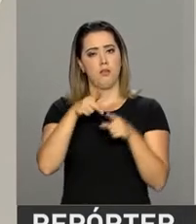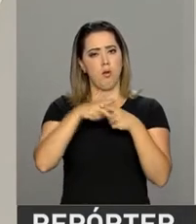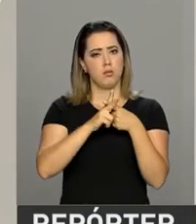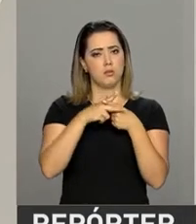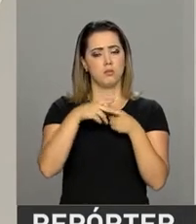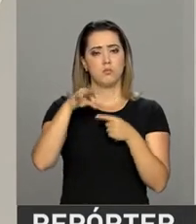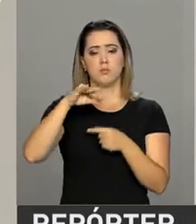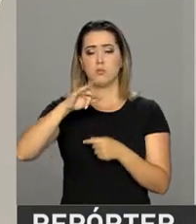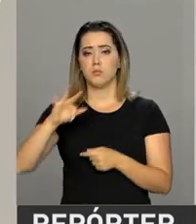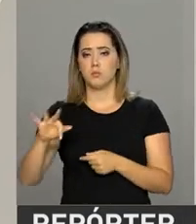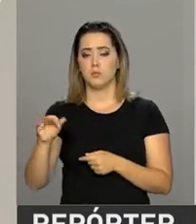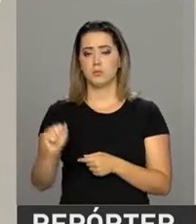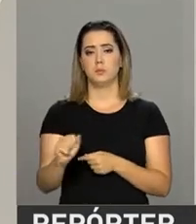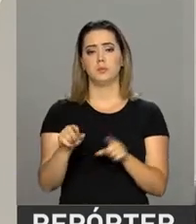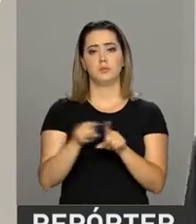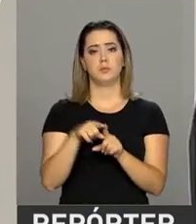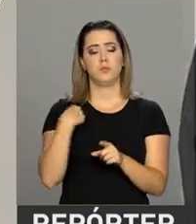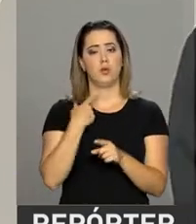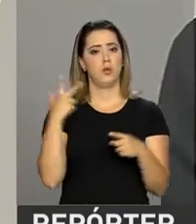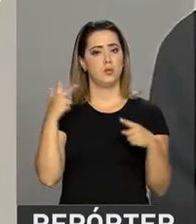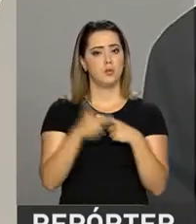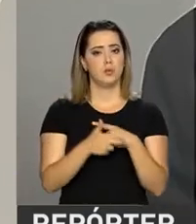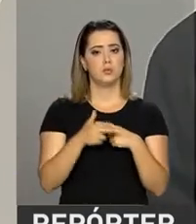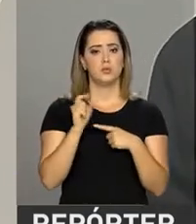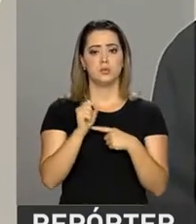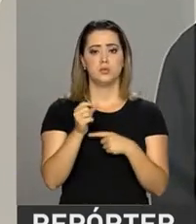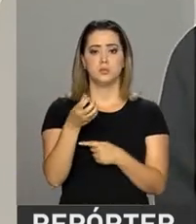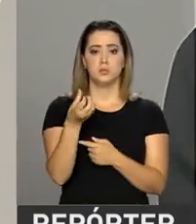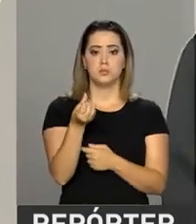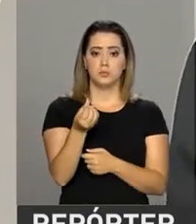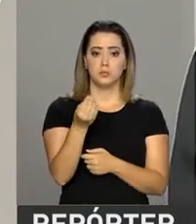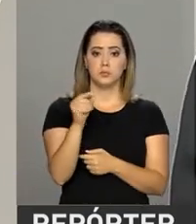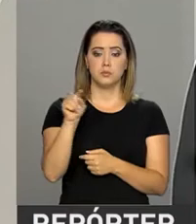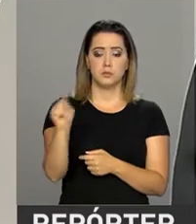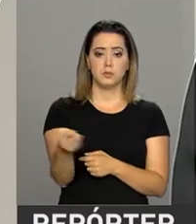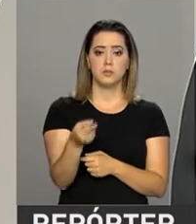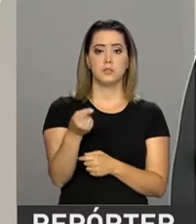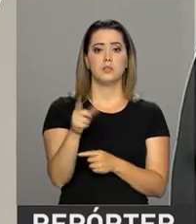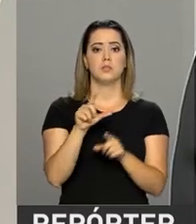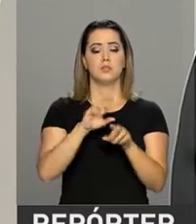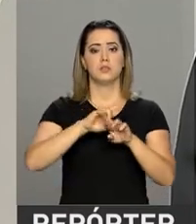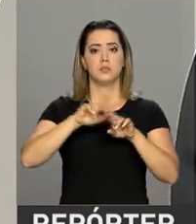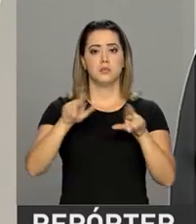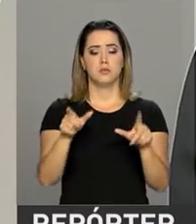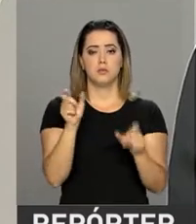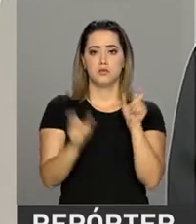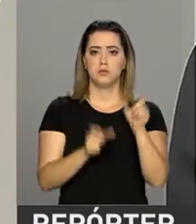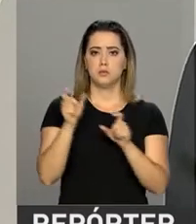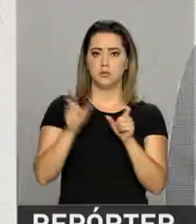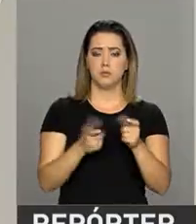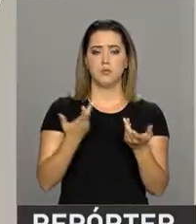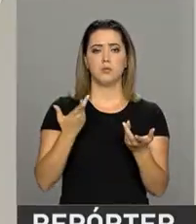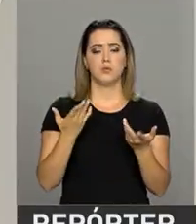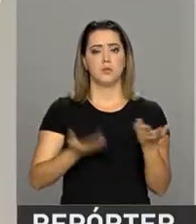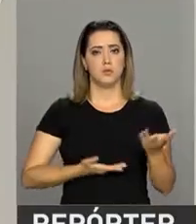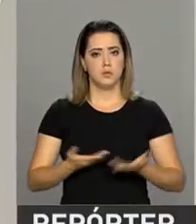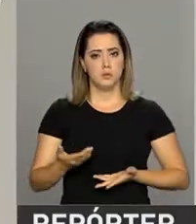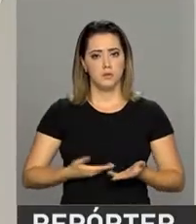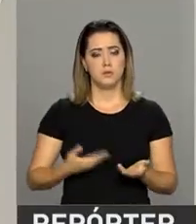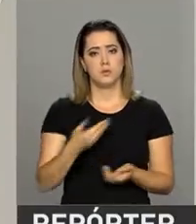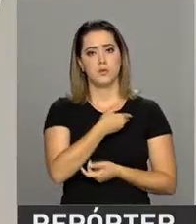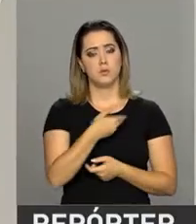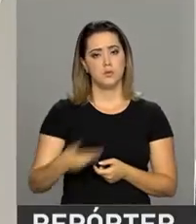da meta nós cortamos na verdade 60 mil cargos do serviço público federal isso dá uma